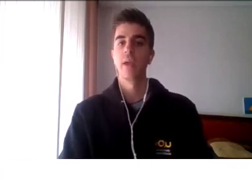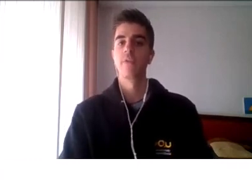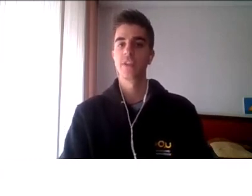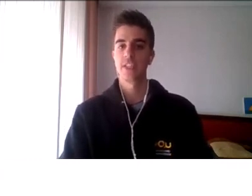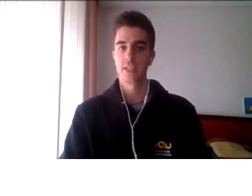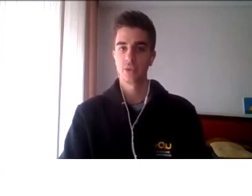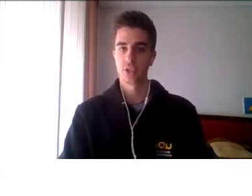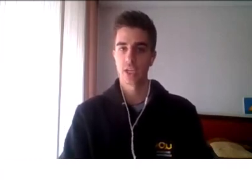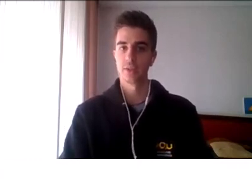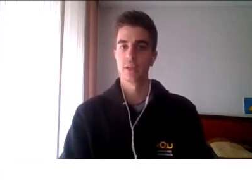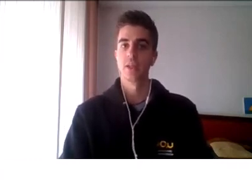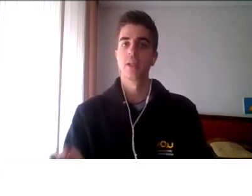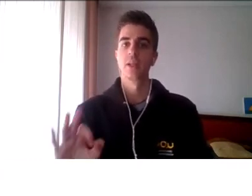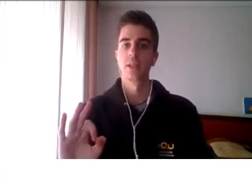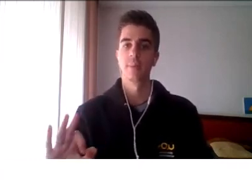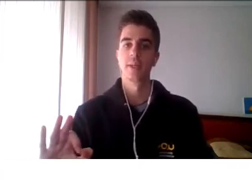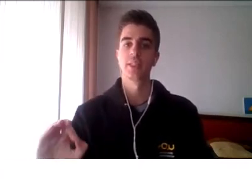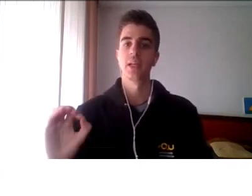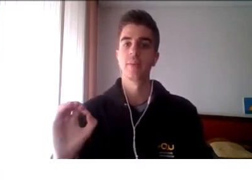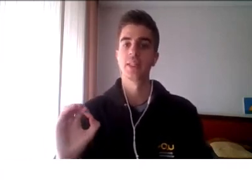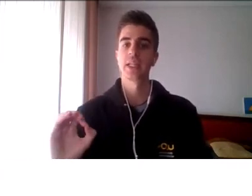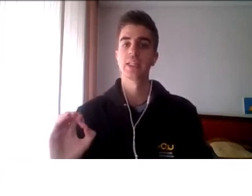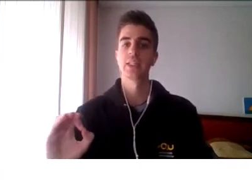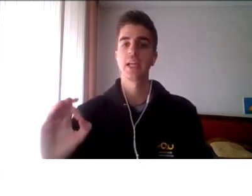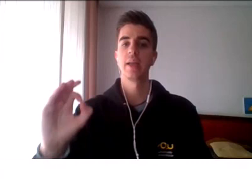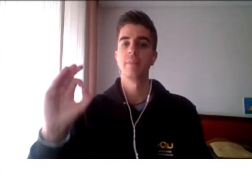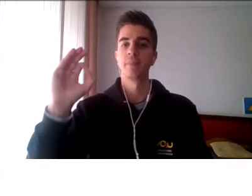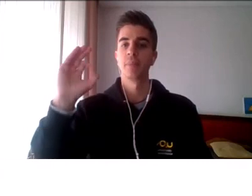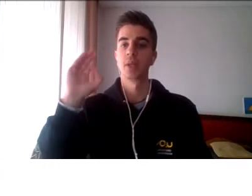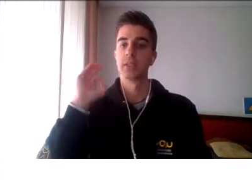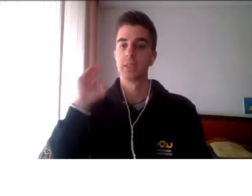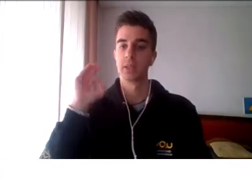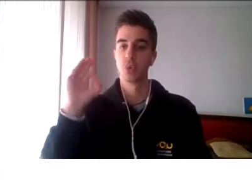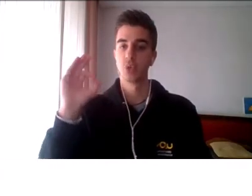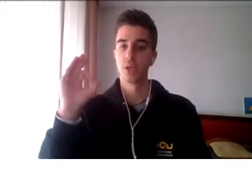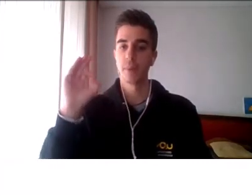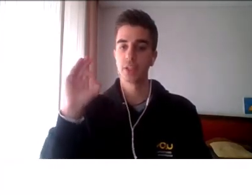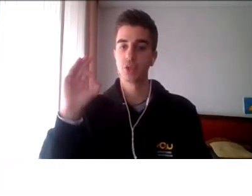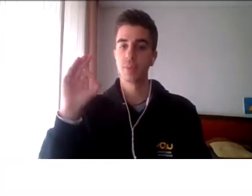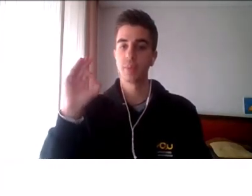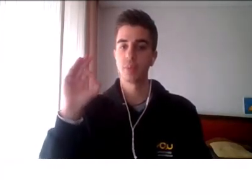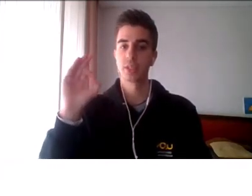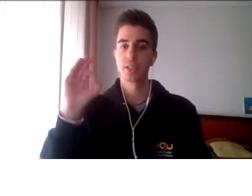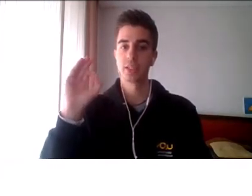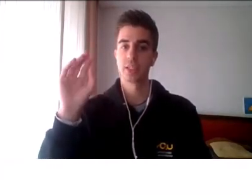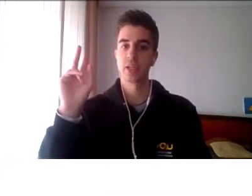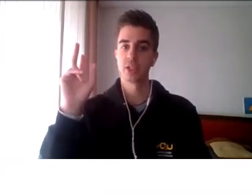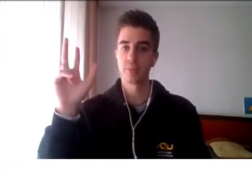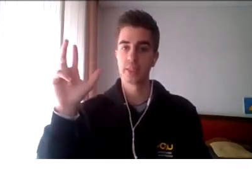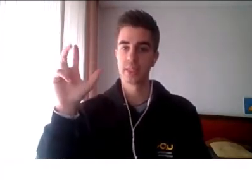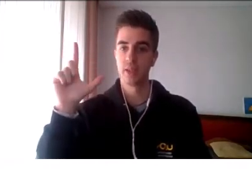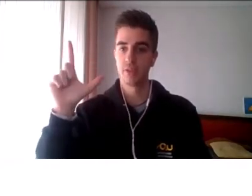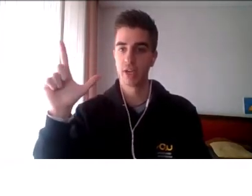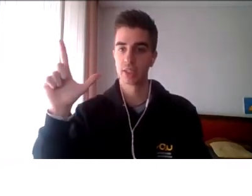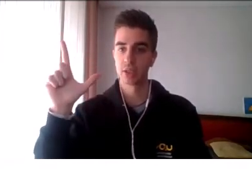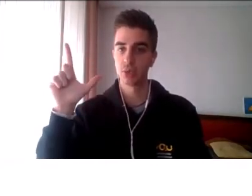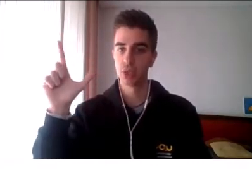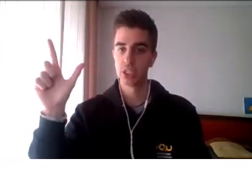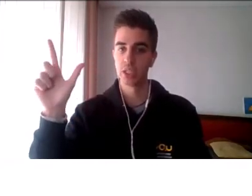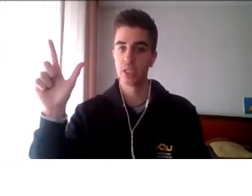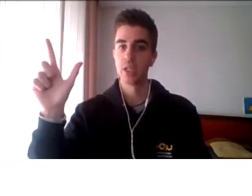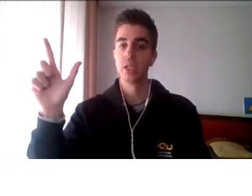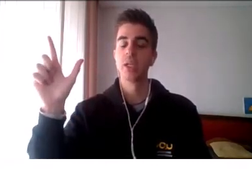vousocorrer@vou.pt, visitem o site. Lembrem-se, a mensagem é: o tempo é super importante nestes casos de AVC e